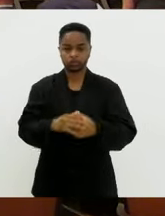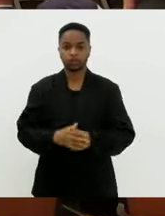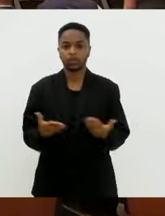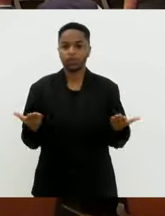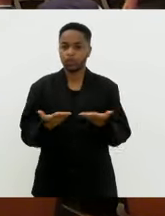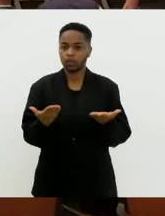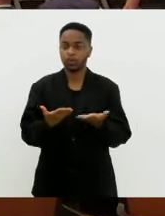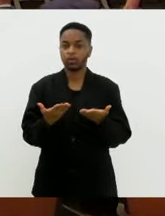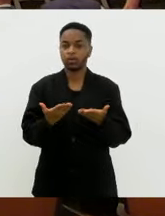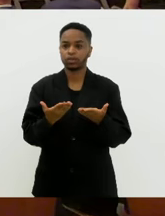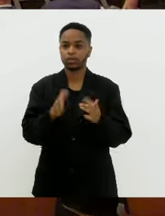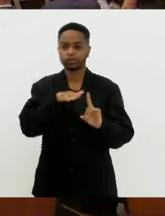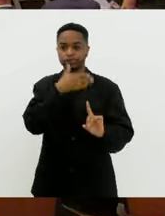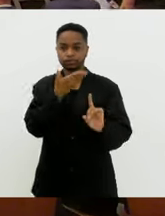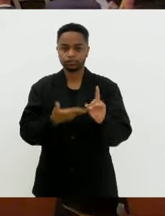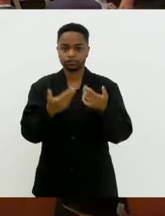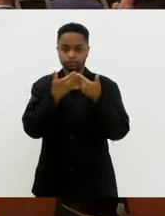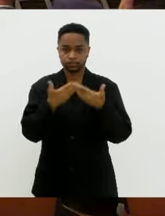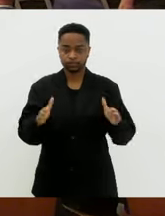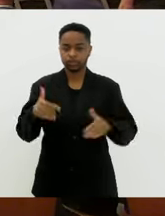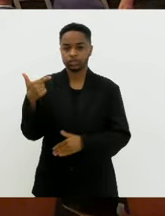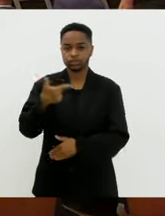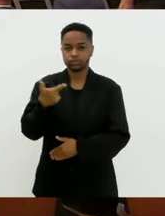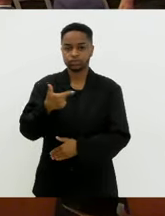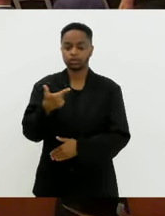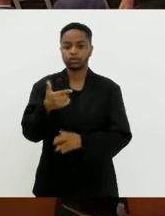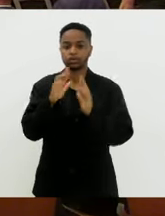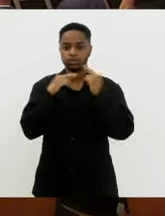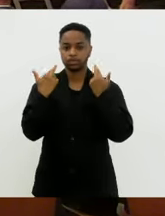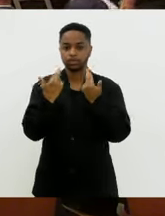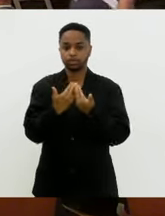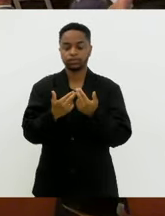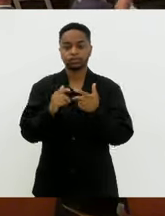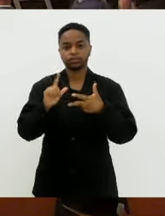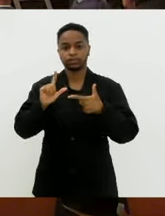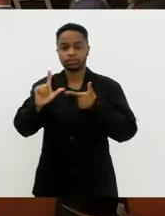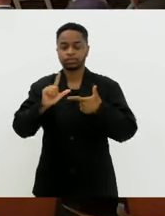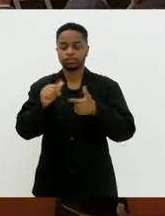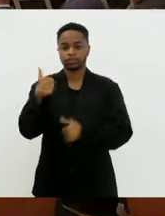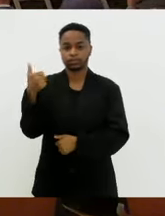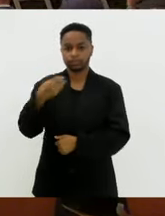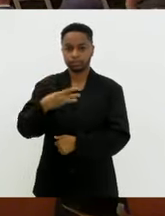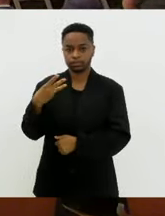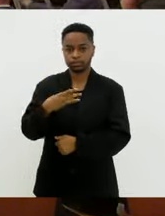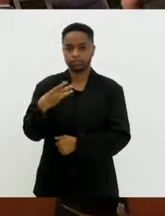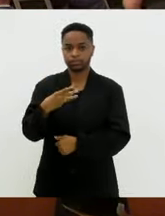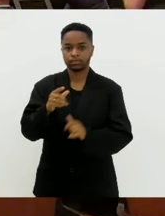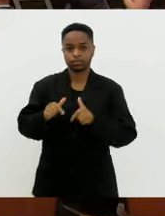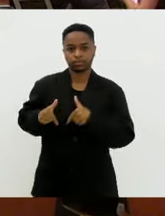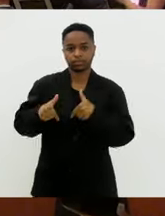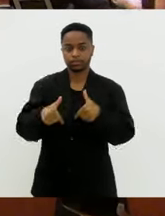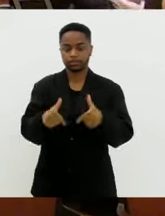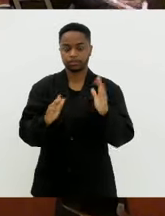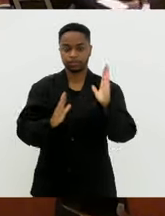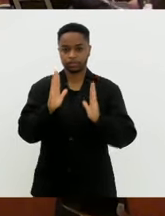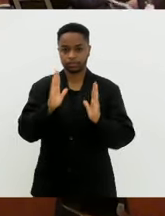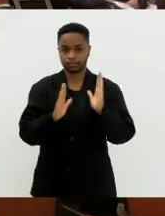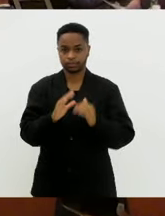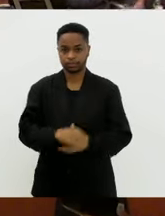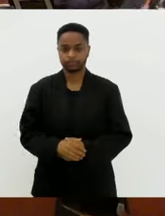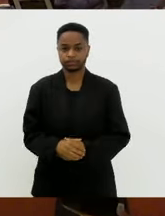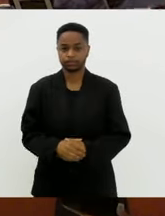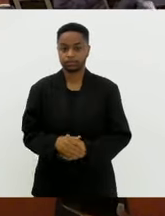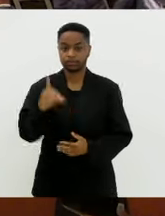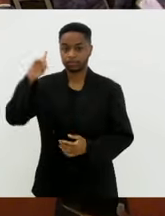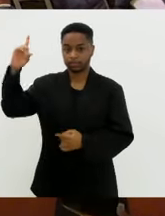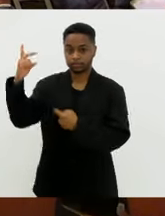sessão solene de abertura da segunda sessão legislativa da 13ª legislatura. Sob a